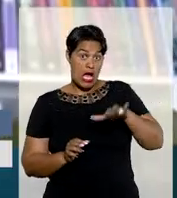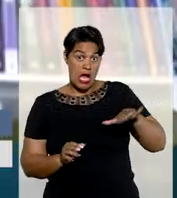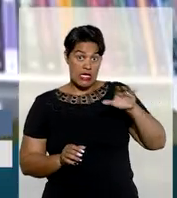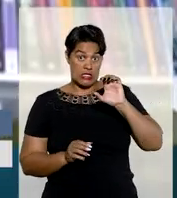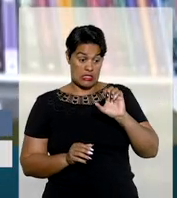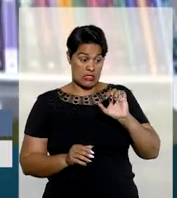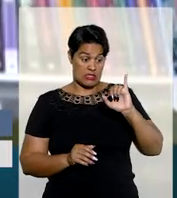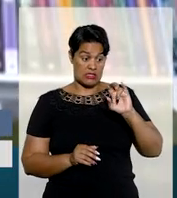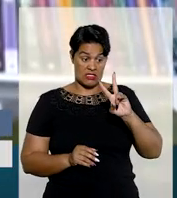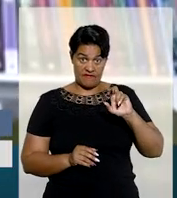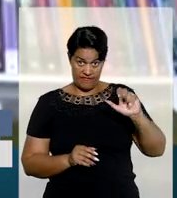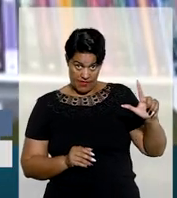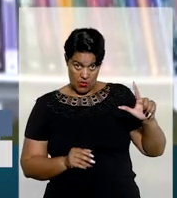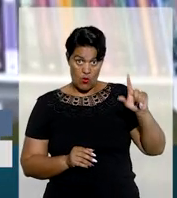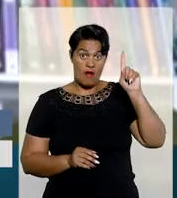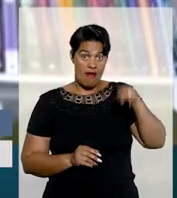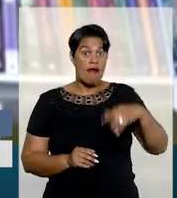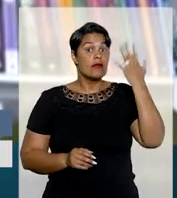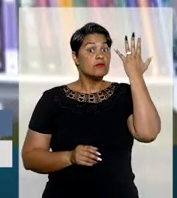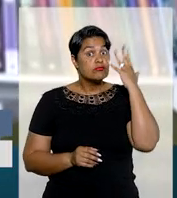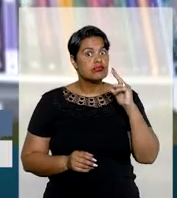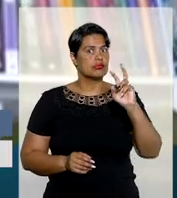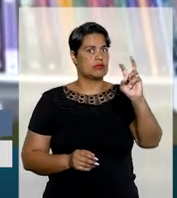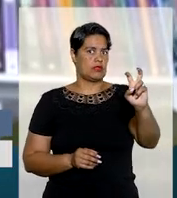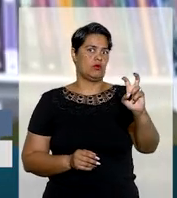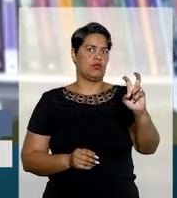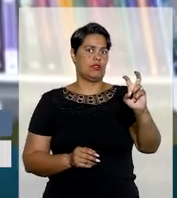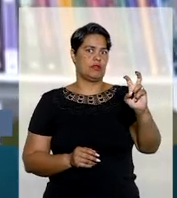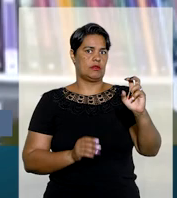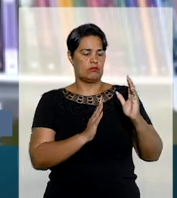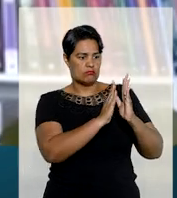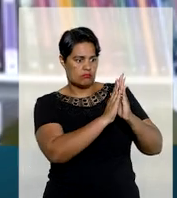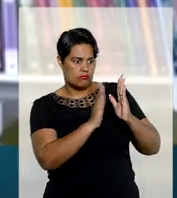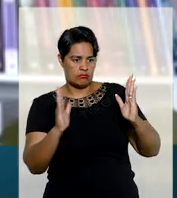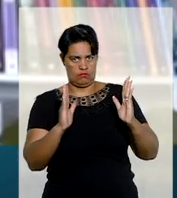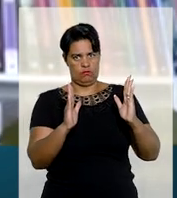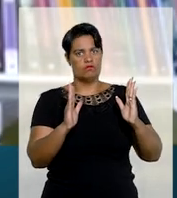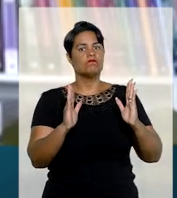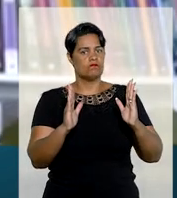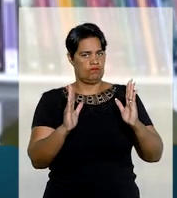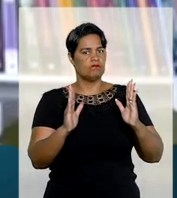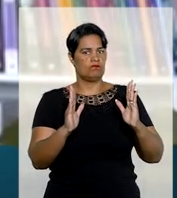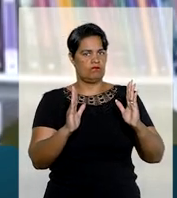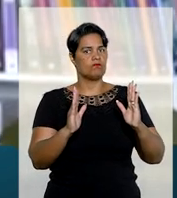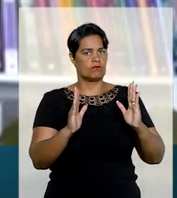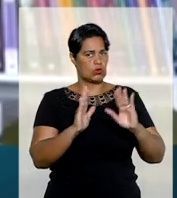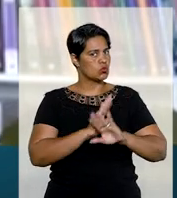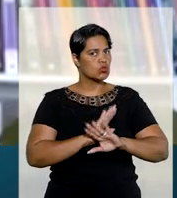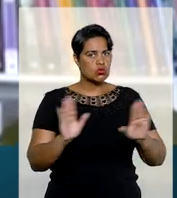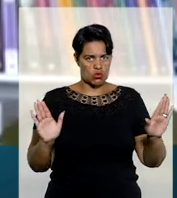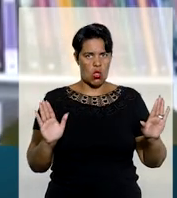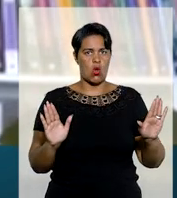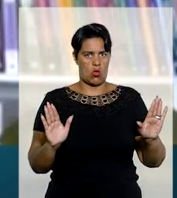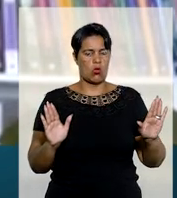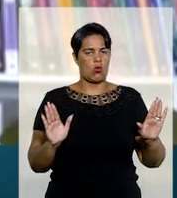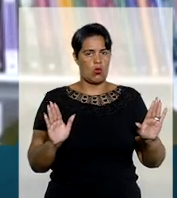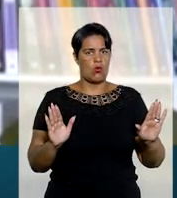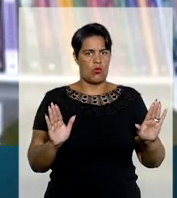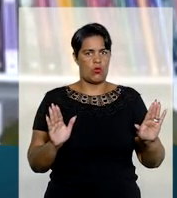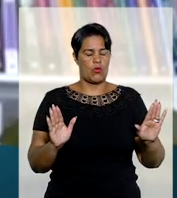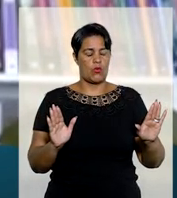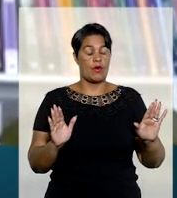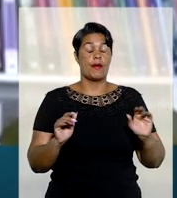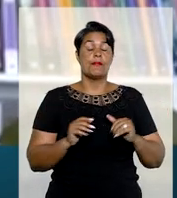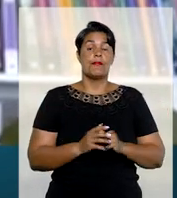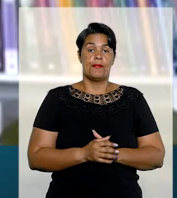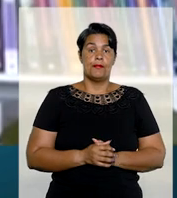Ah, sim, Fátima. No processo civil, no Código de Processo Civil, o prazo é de 5 dias. É o único recurso que no CPC se mantém com o